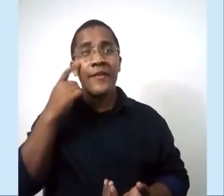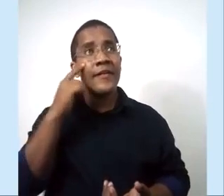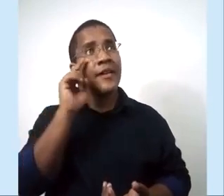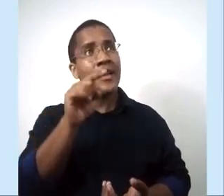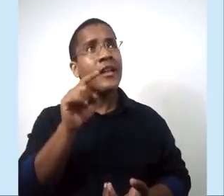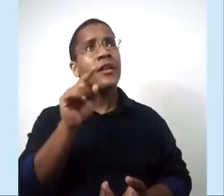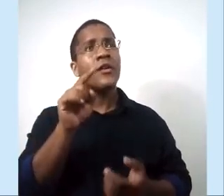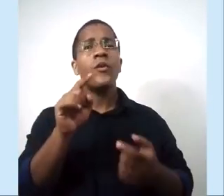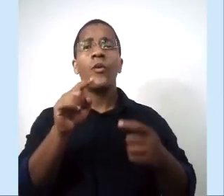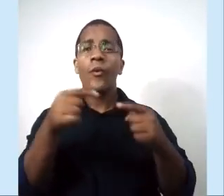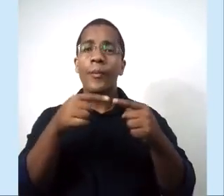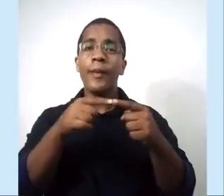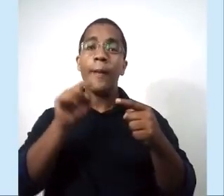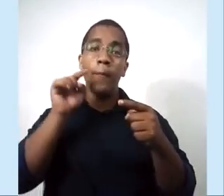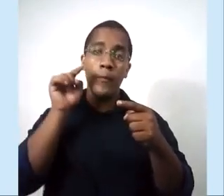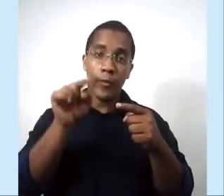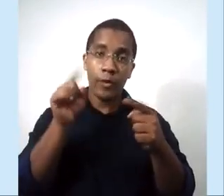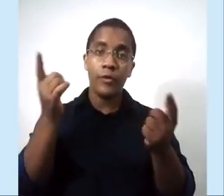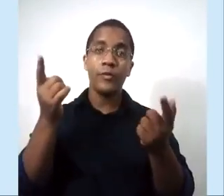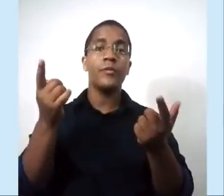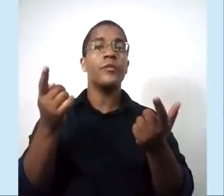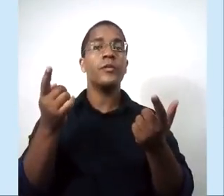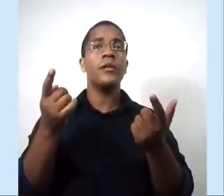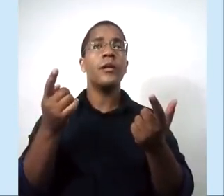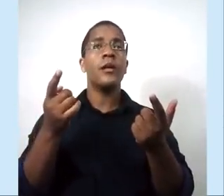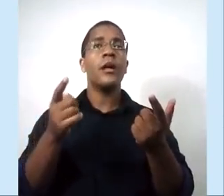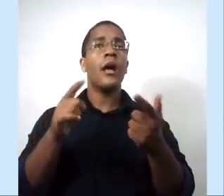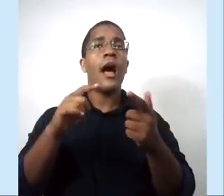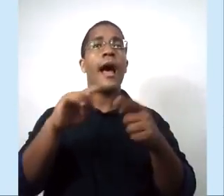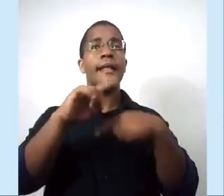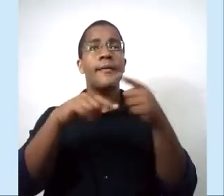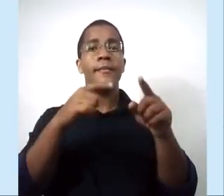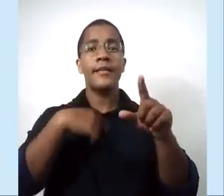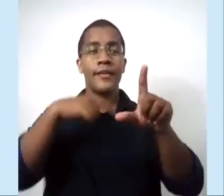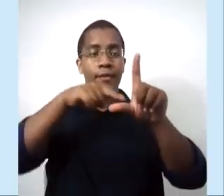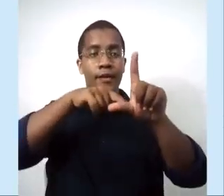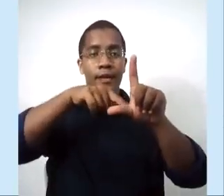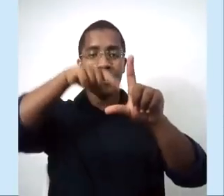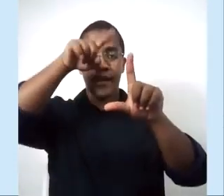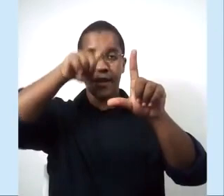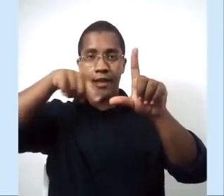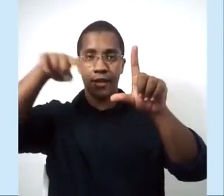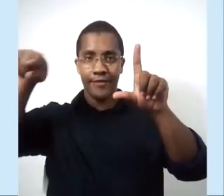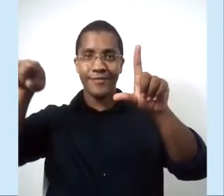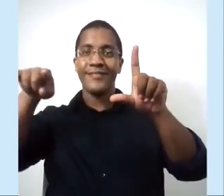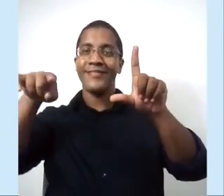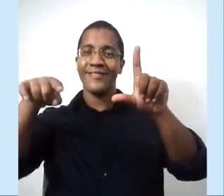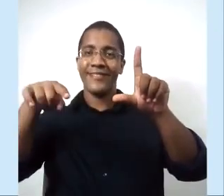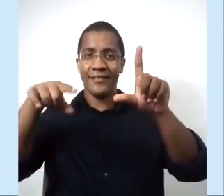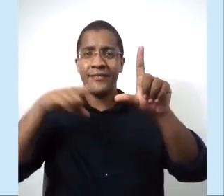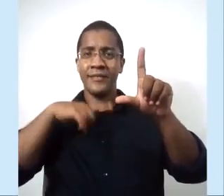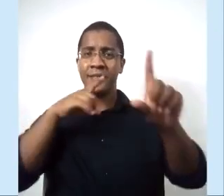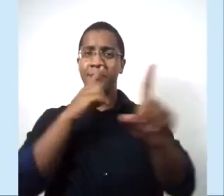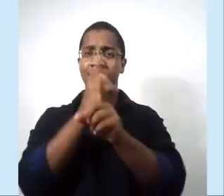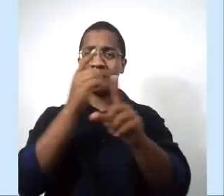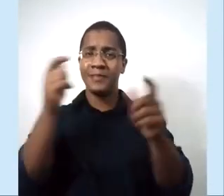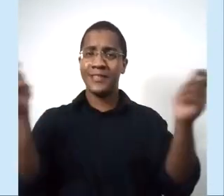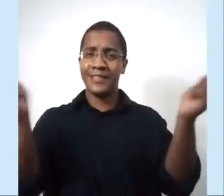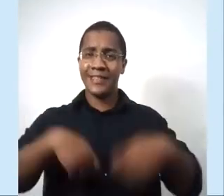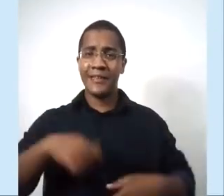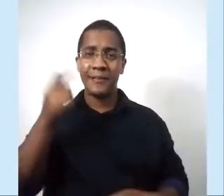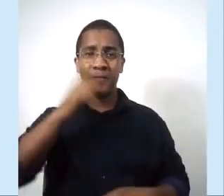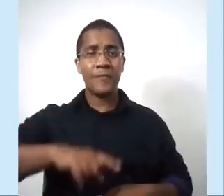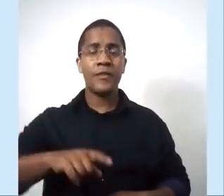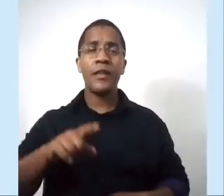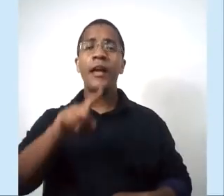pontos e esses pontos passará em um gráfico e passará numa reta, certo? Então essa